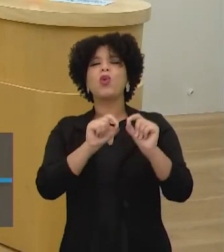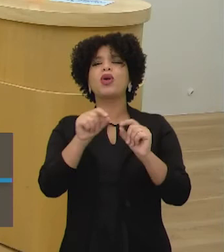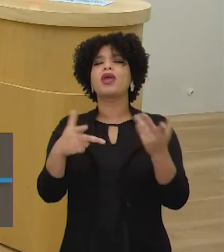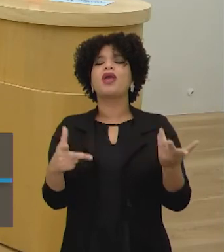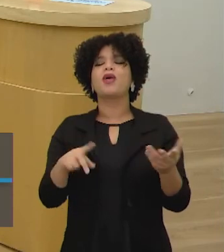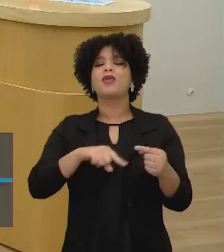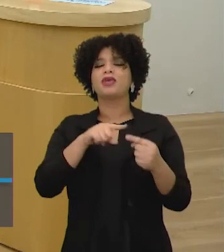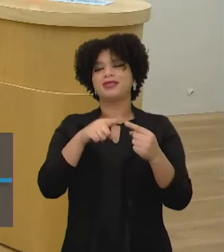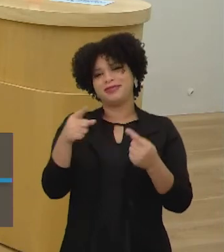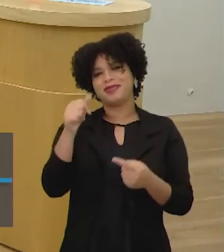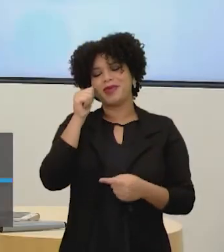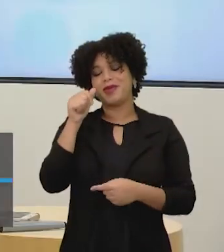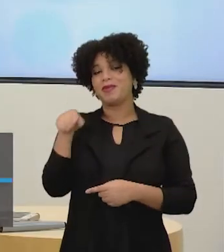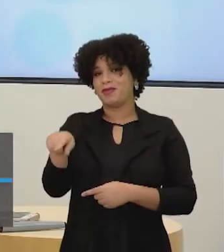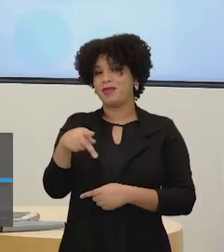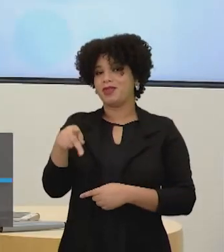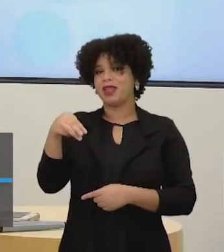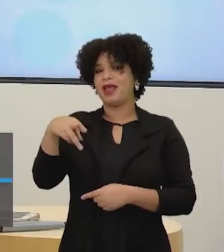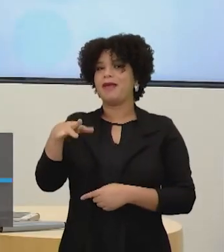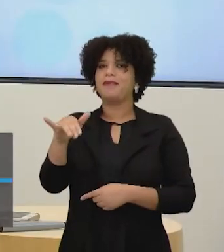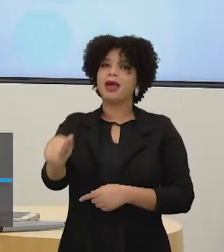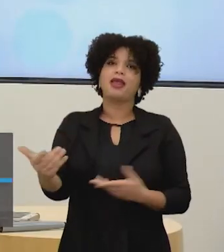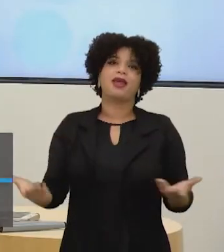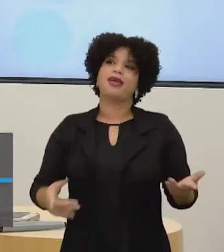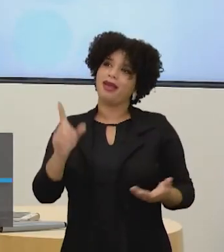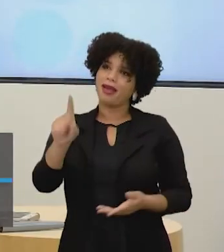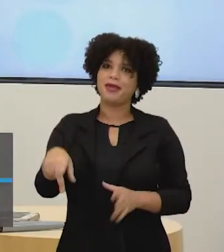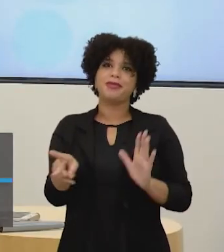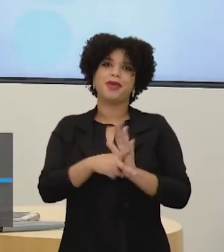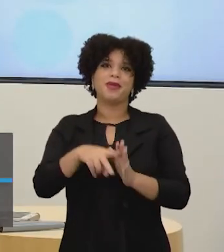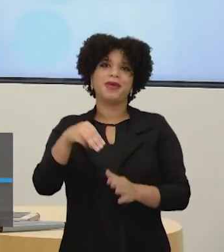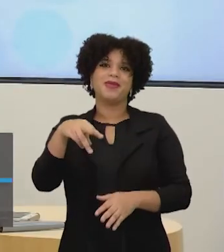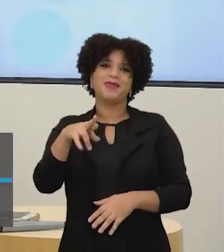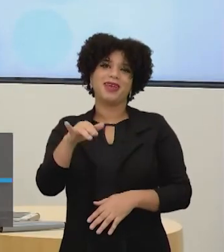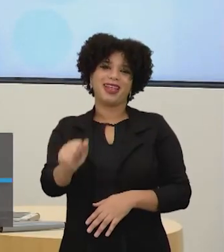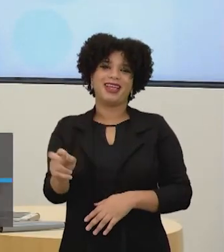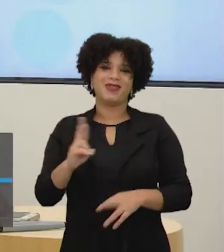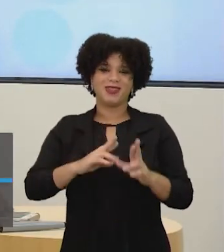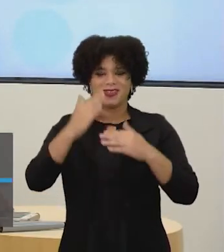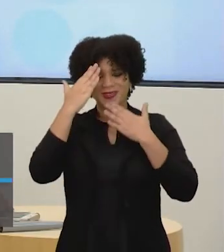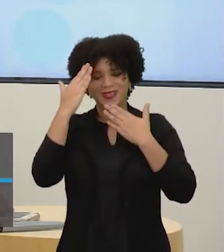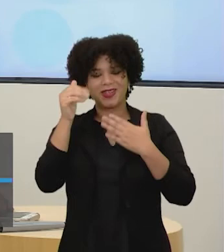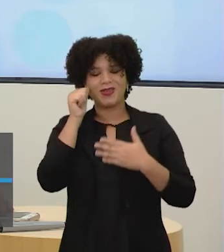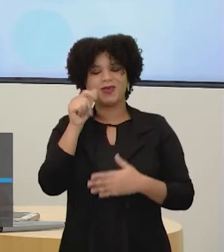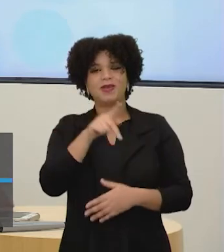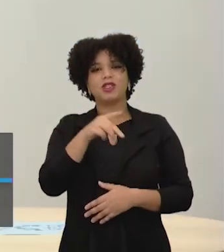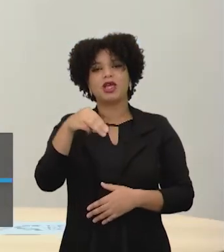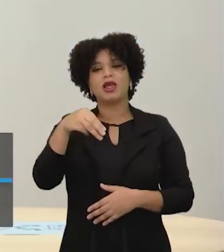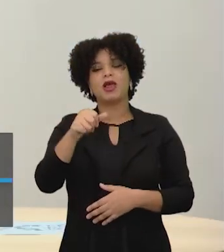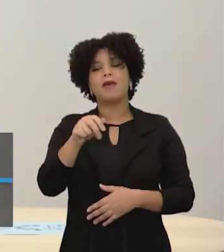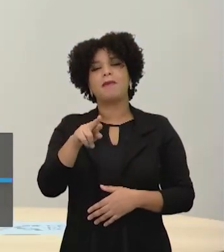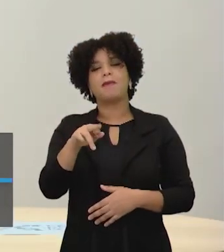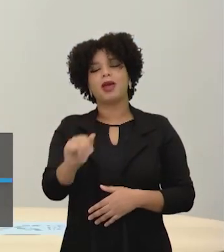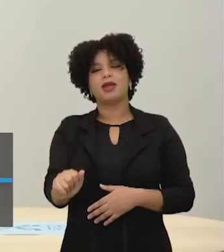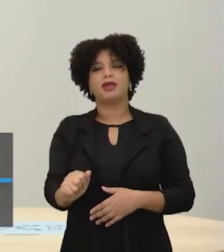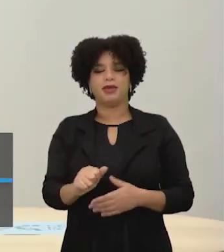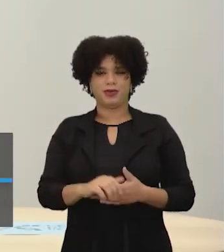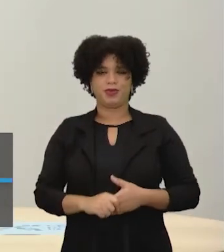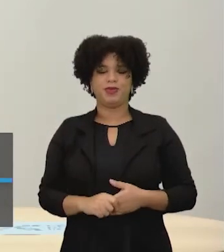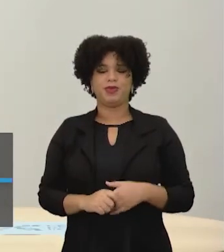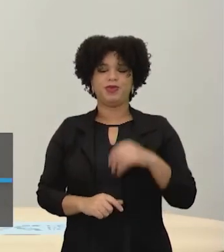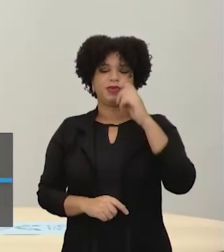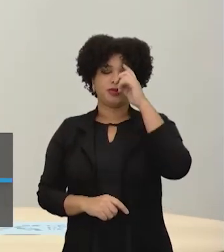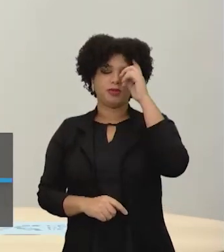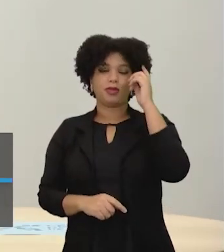E a Maria, que é a nossa produtora, que fala assim, tinha que ser Maria, né? É coisa de Maria. Olha, muito obrigado, professora Maria. Valeu. Que já eles a